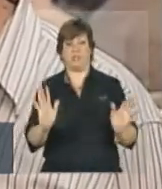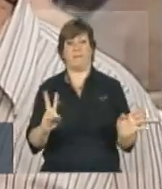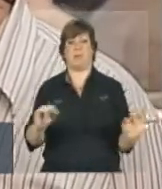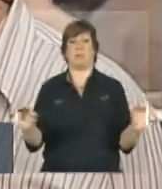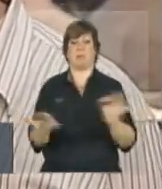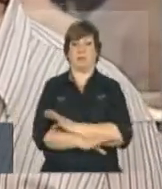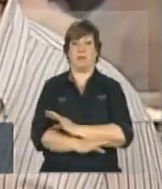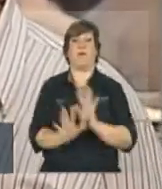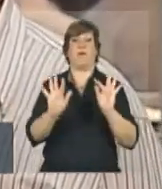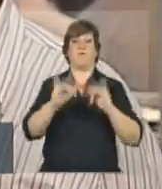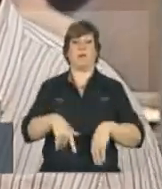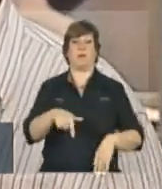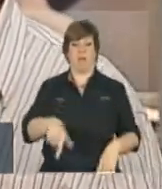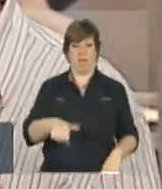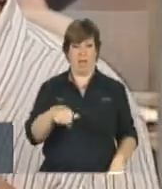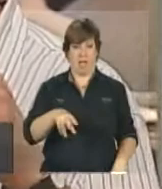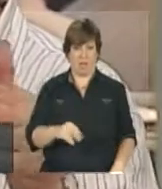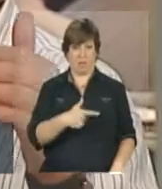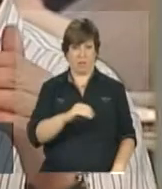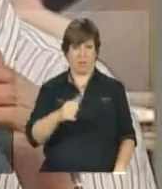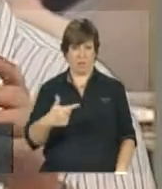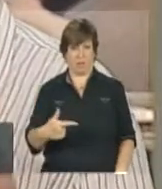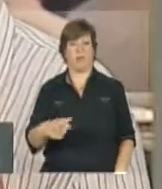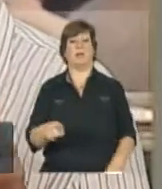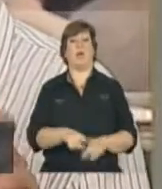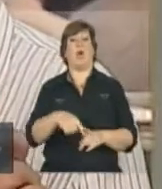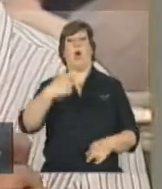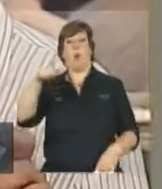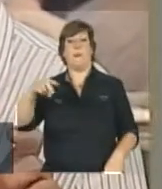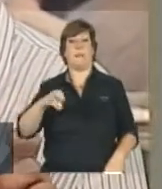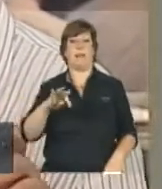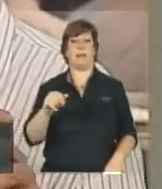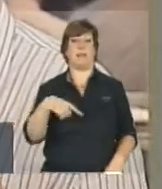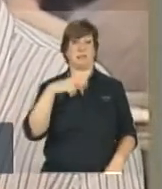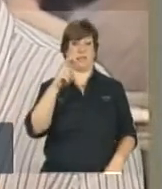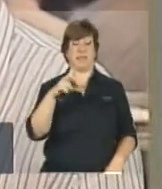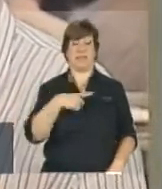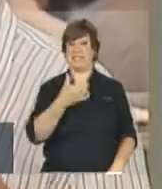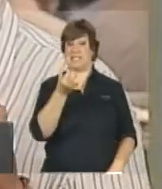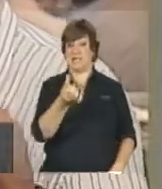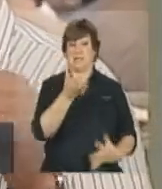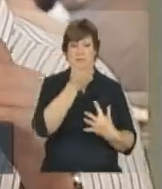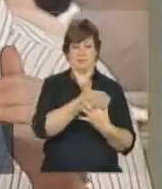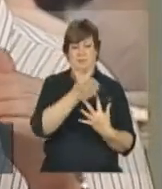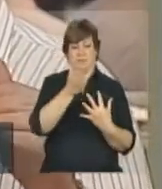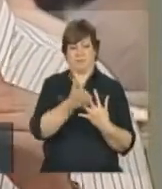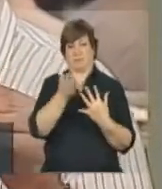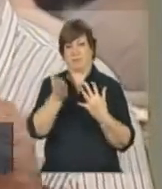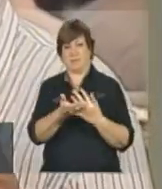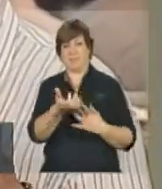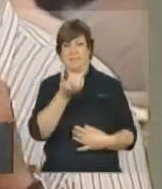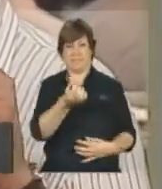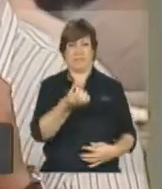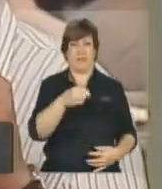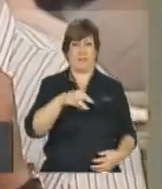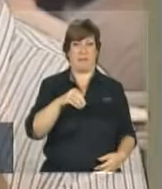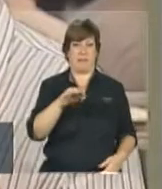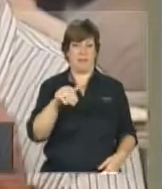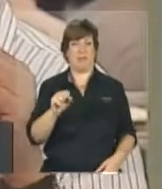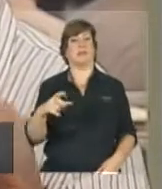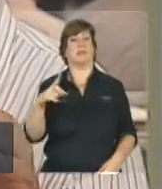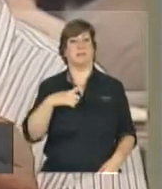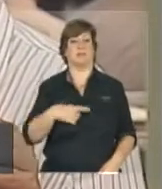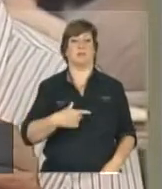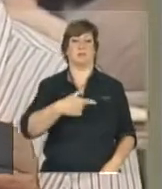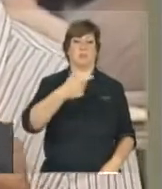ao final de 2012, e as outras 5 metas, né, a obra está dividida em 6 metas, são